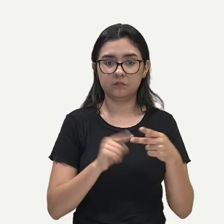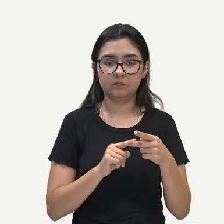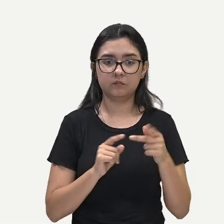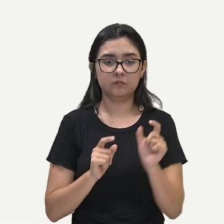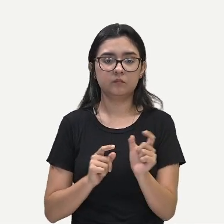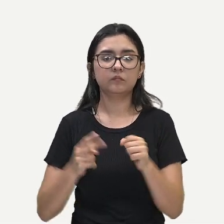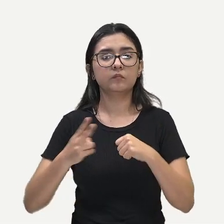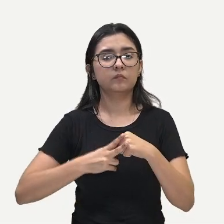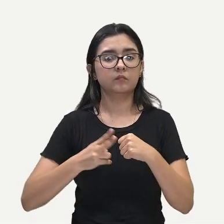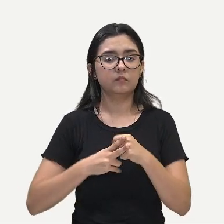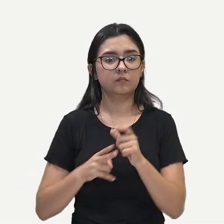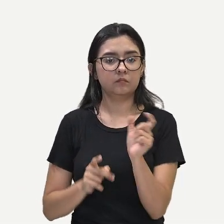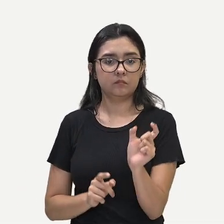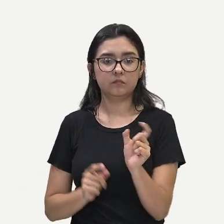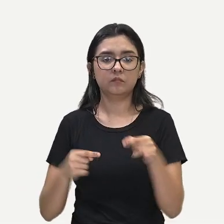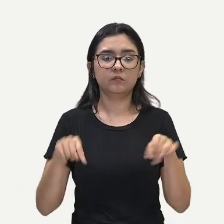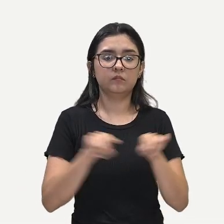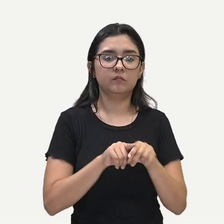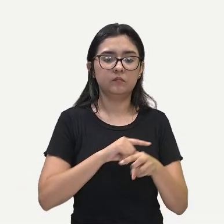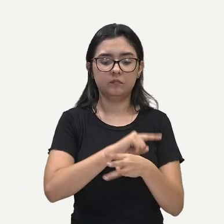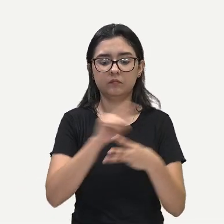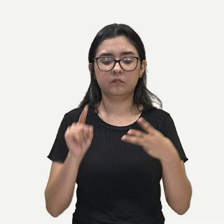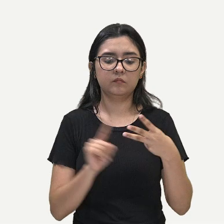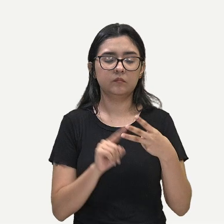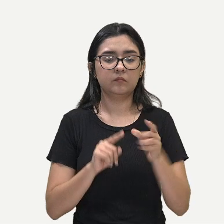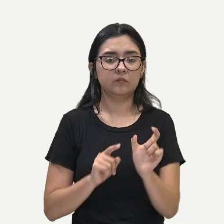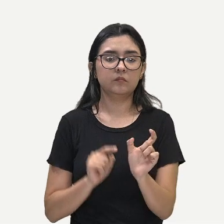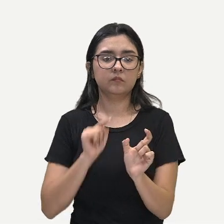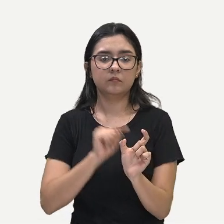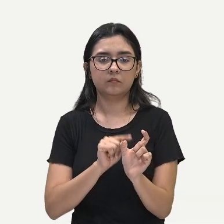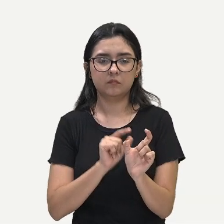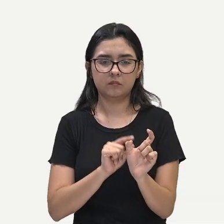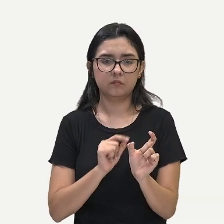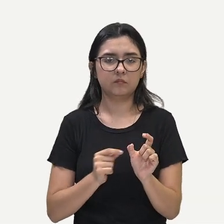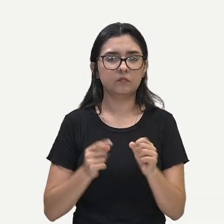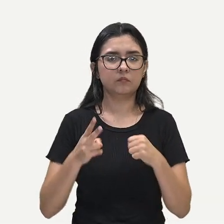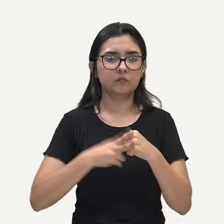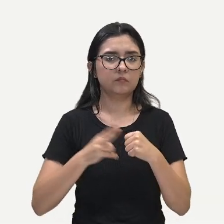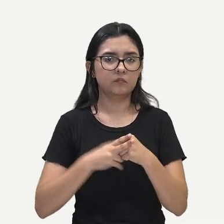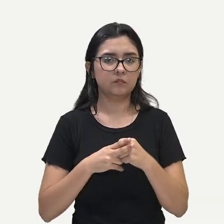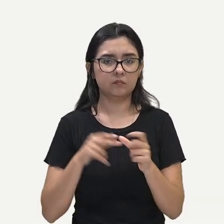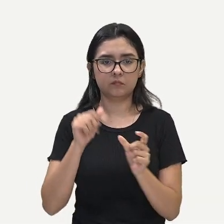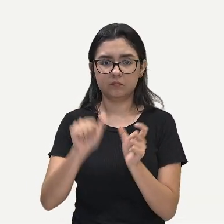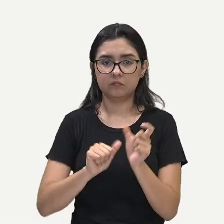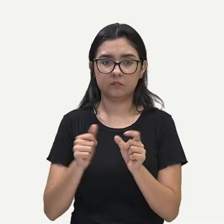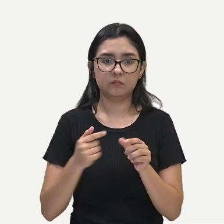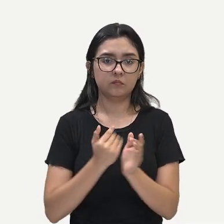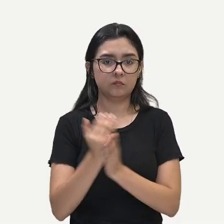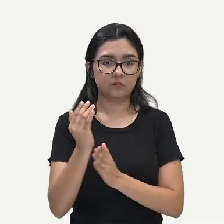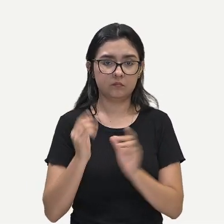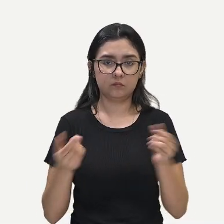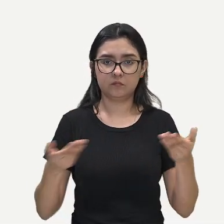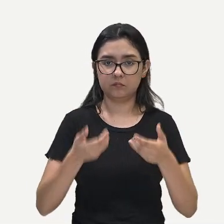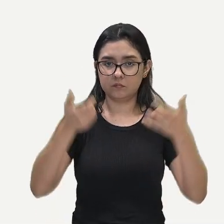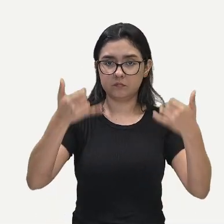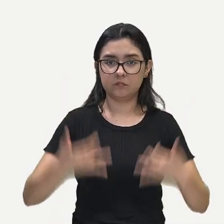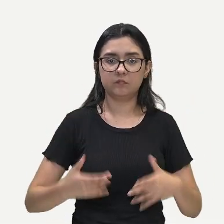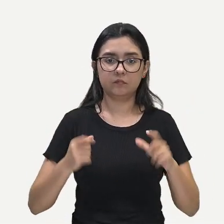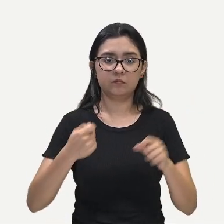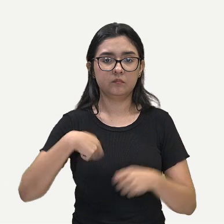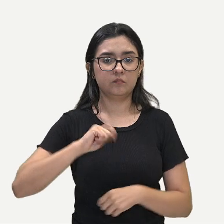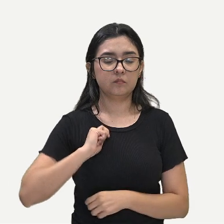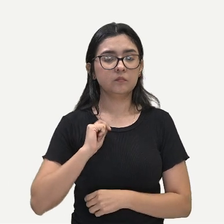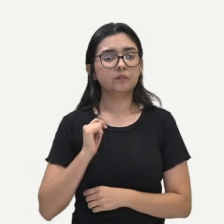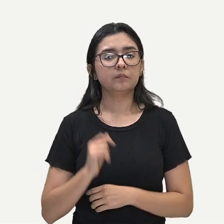verbos que são totalmente irregulares. Começando com os verbos com